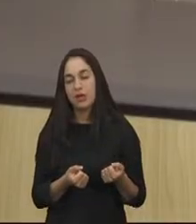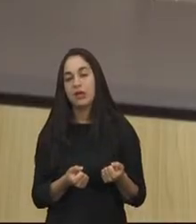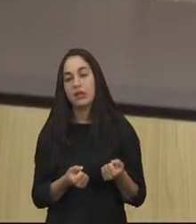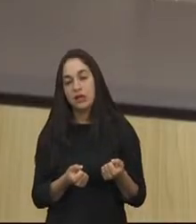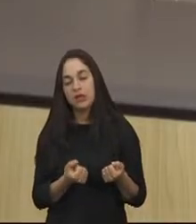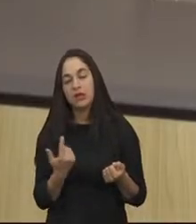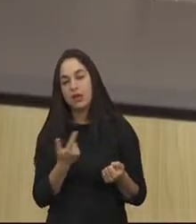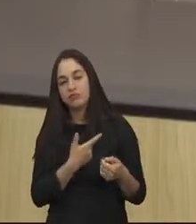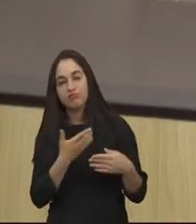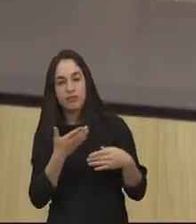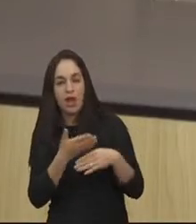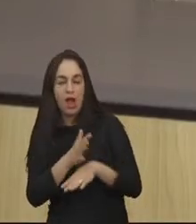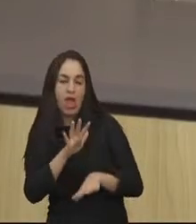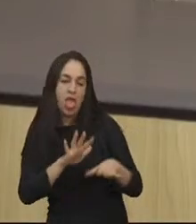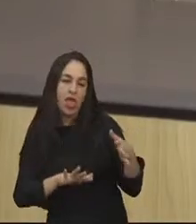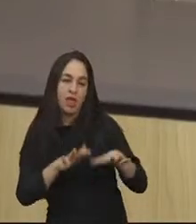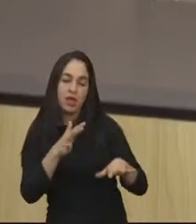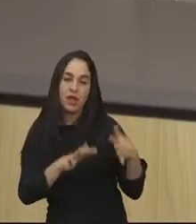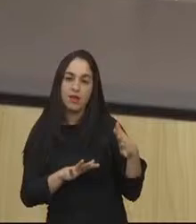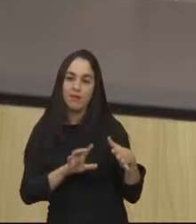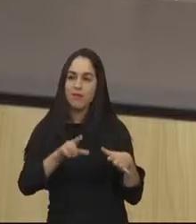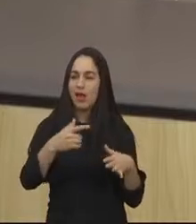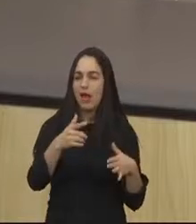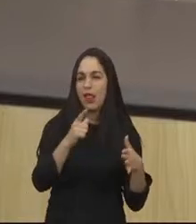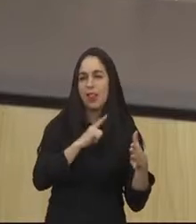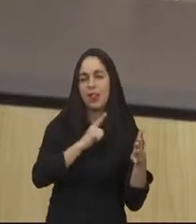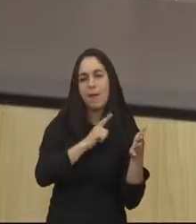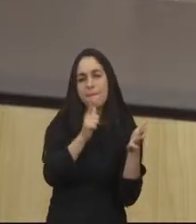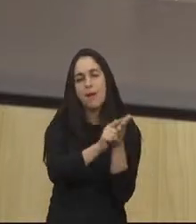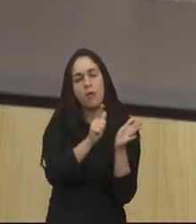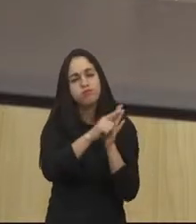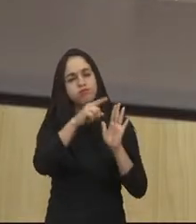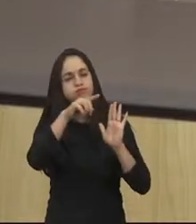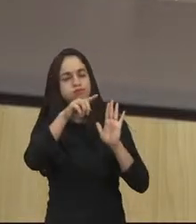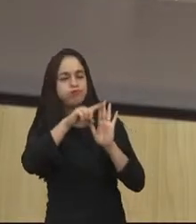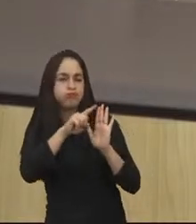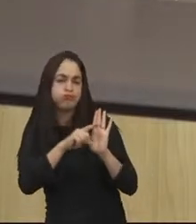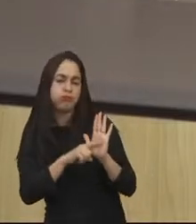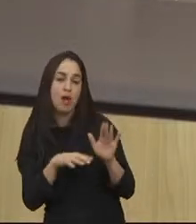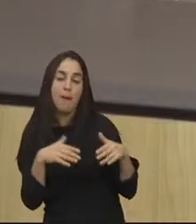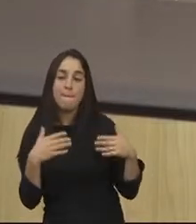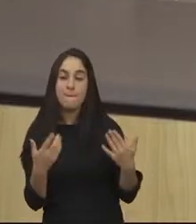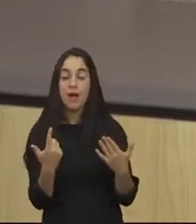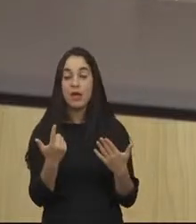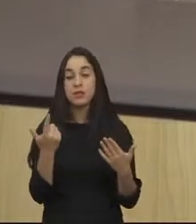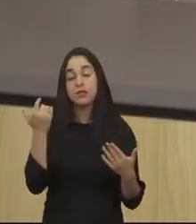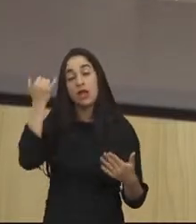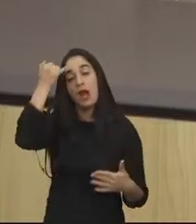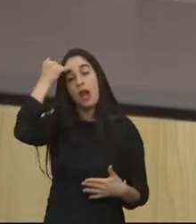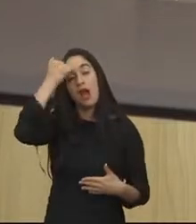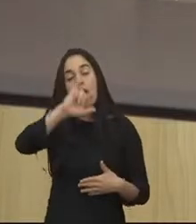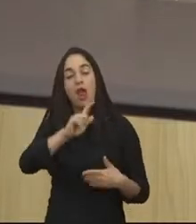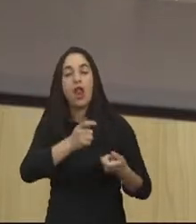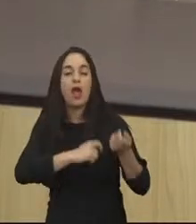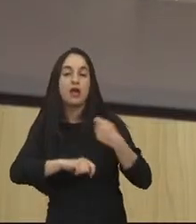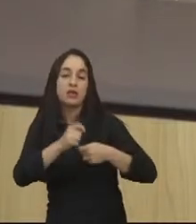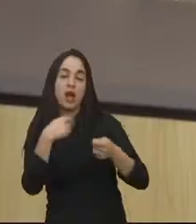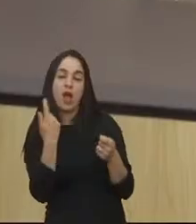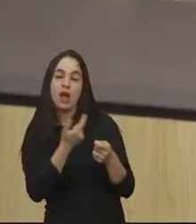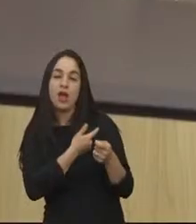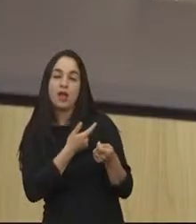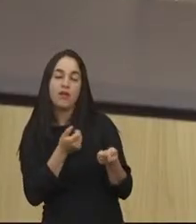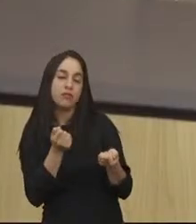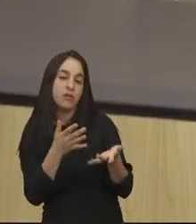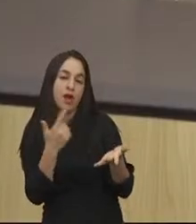nossa entrada, né? E às vezes vai passando, chama a lista, tudo, mas a ideia da gestão é atuar. Vamos ver o que